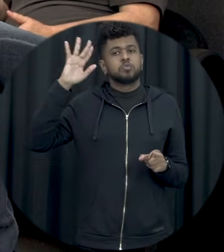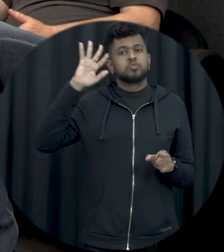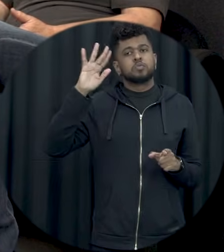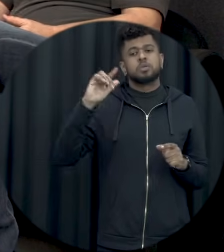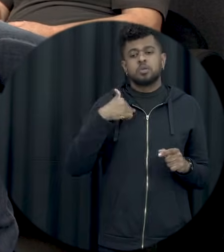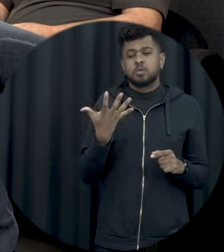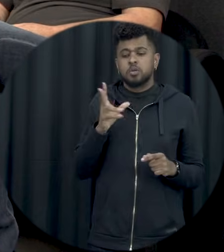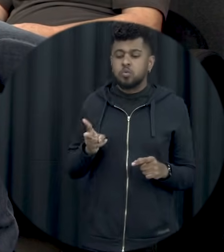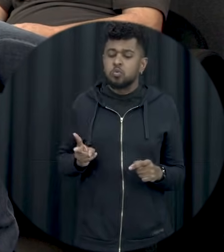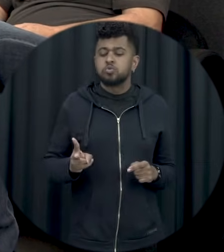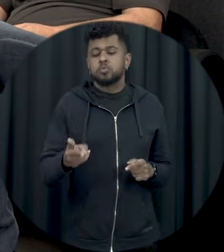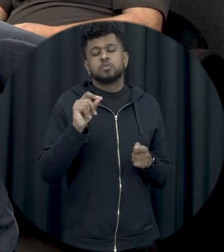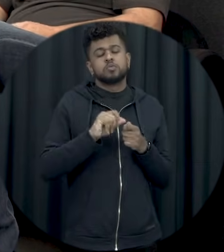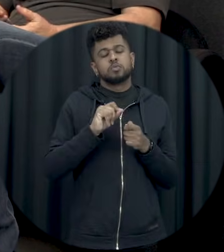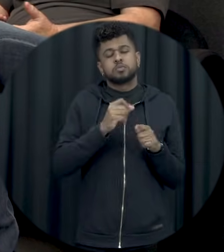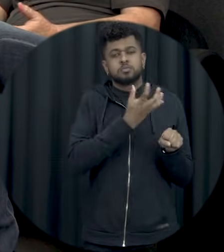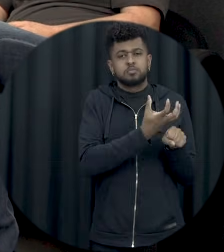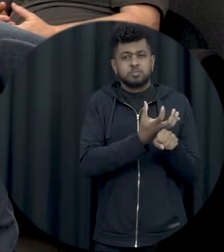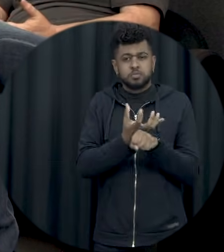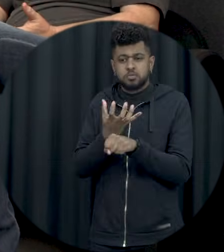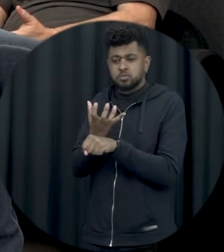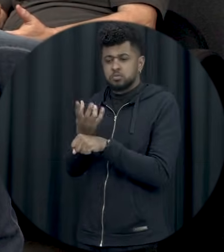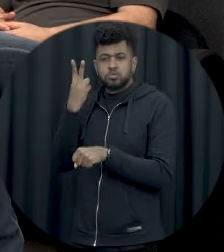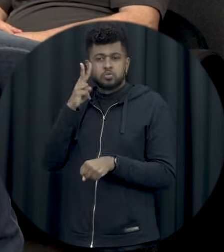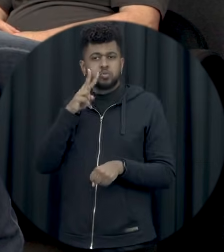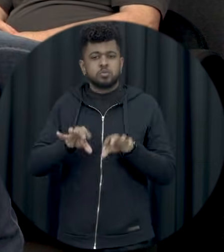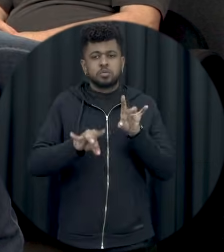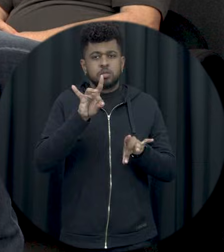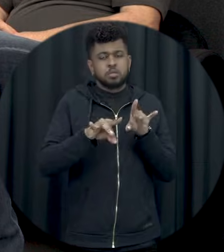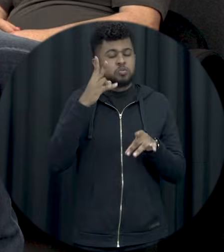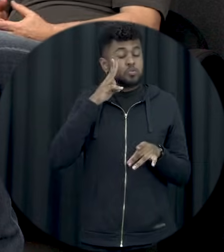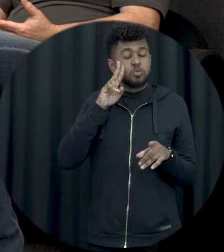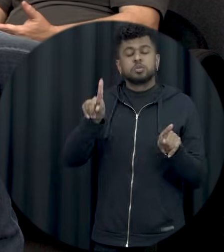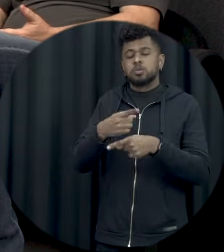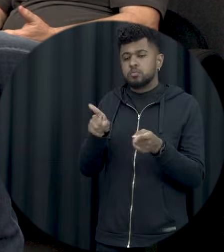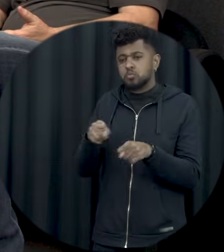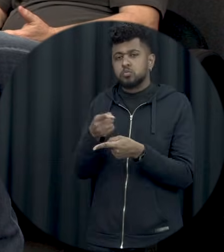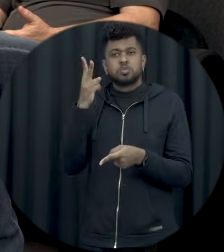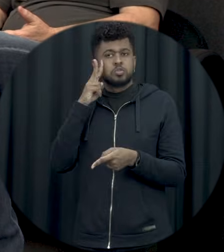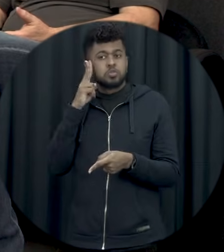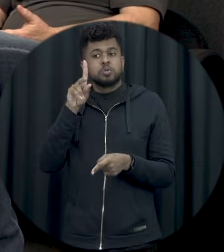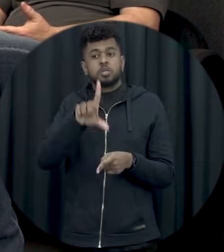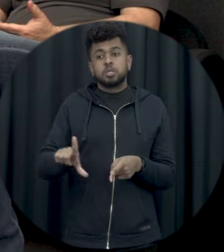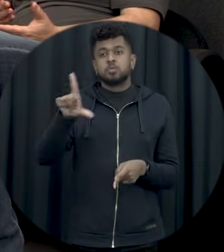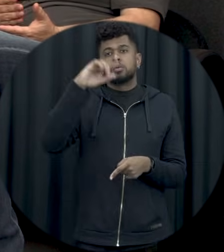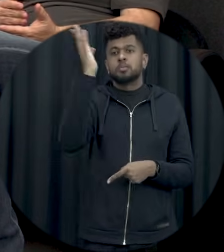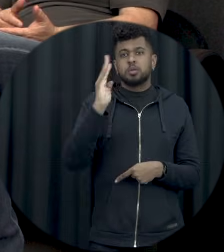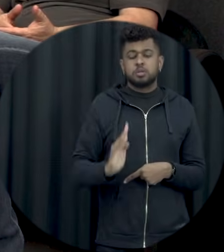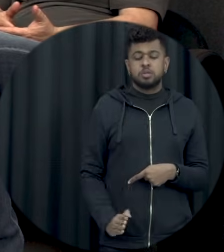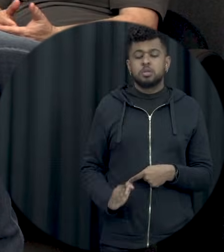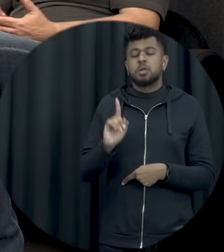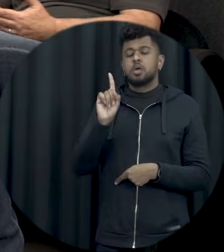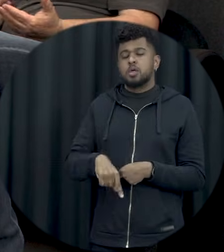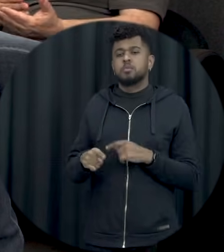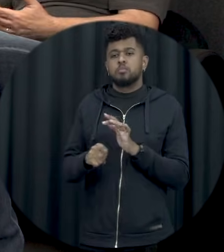continuasse fazendo disciplinas de história do teatro, história da música, história da literatura brasileira, que foi depois